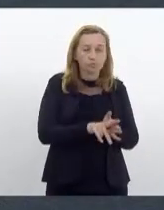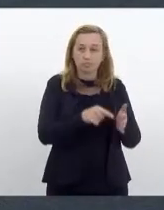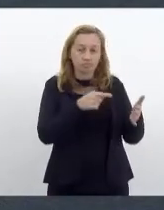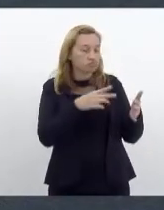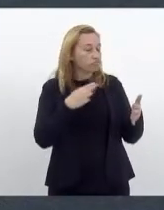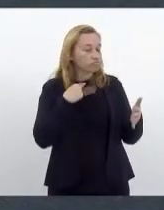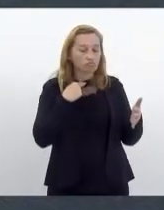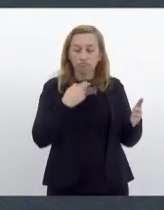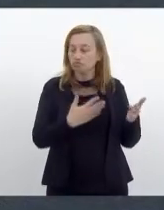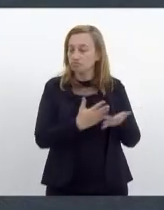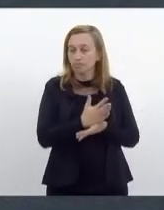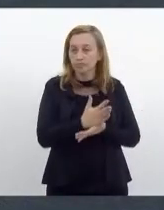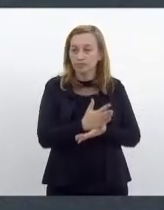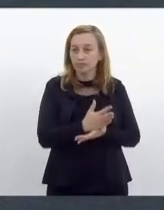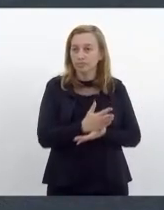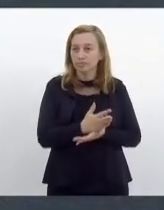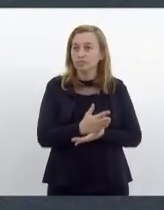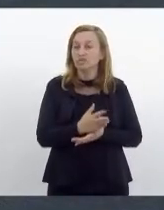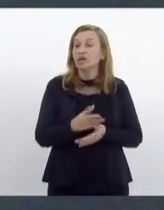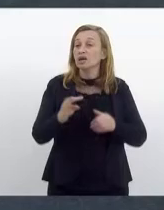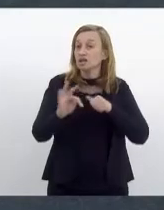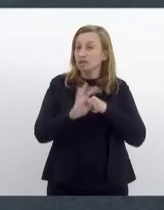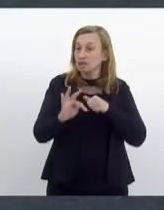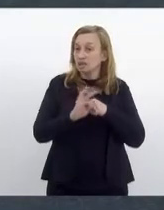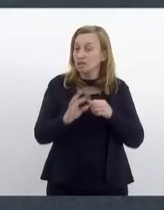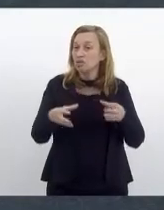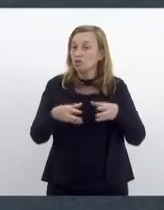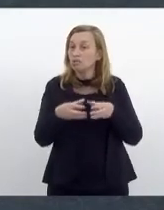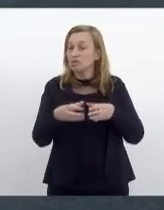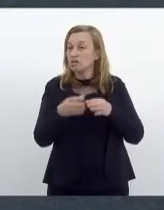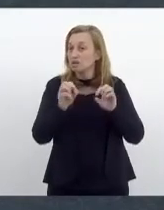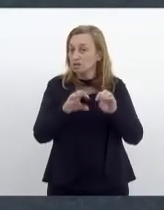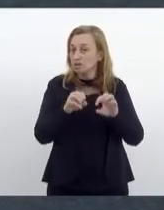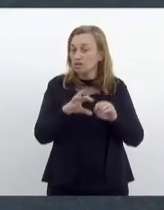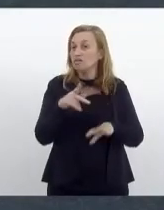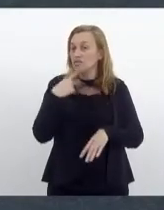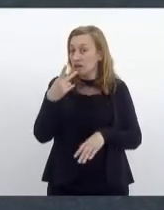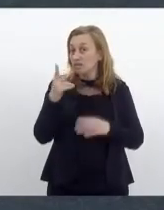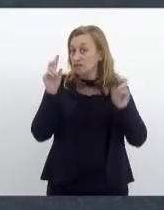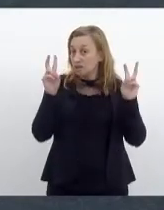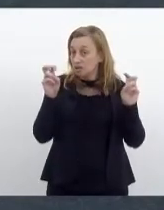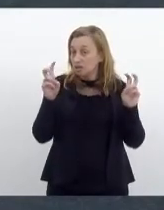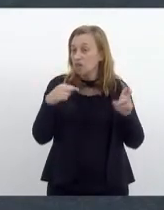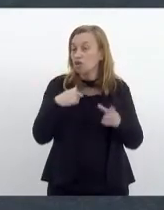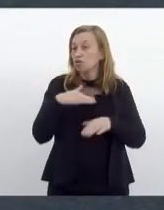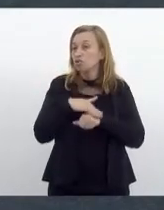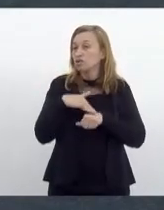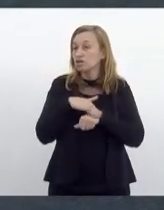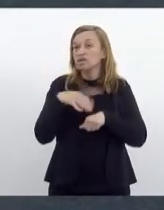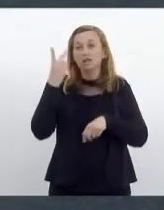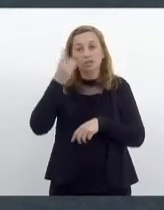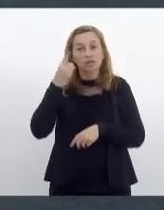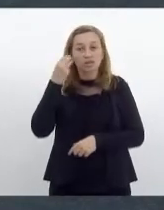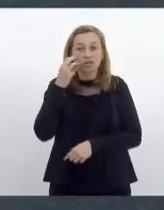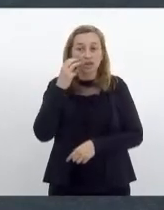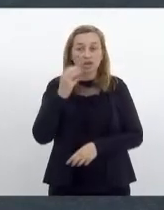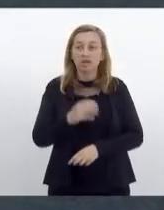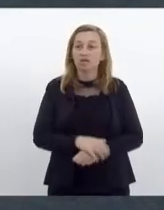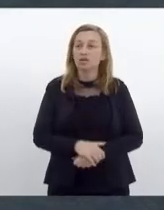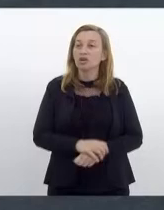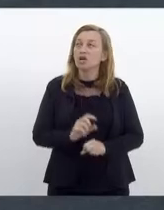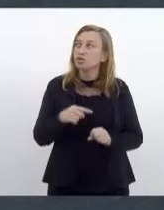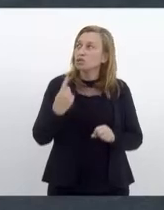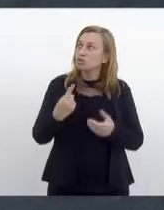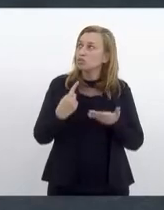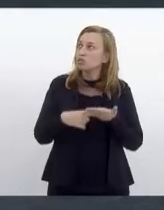ser aprovado. O parecer da equipe técnica, inclusive da Comissão de Educação, trazia isso. Eu estou conversando aqui com o deputado Valdec, a gente